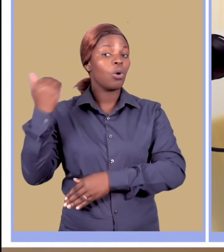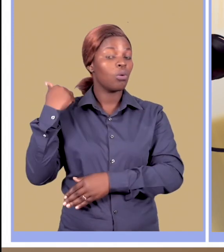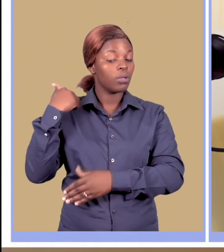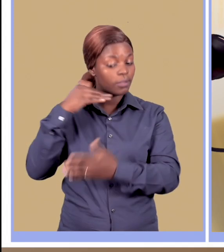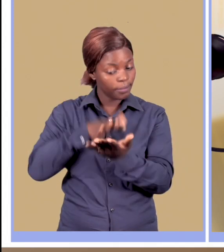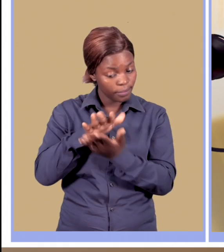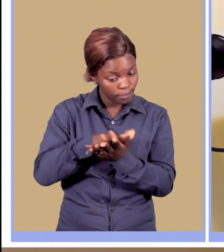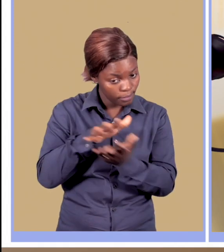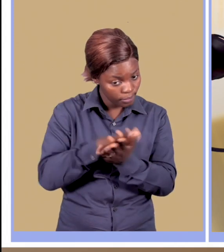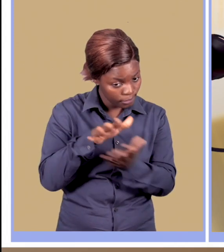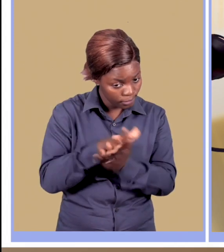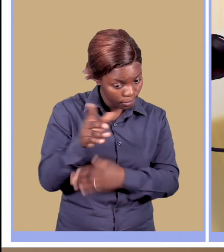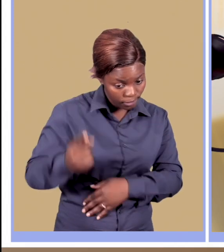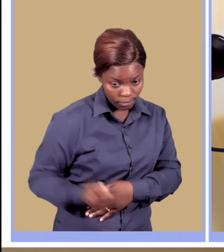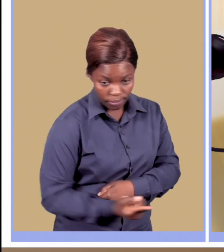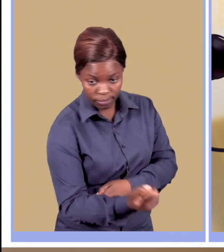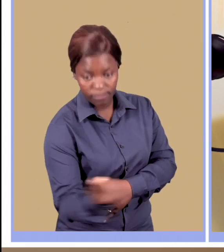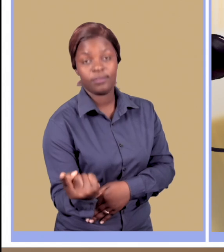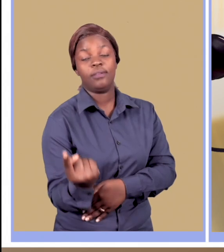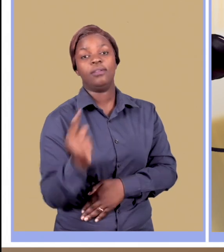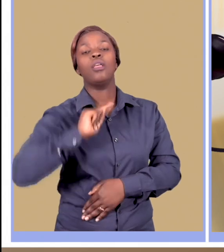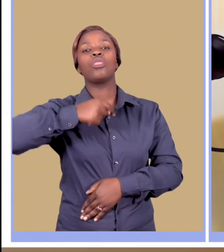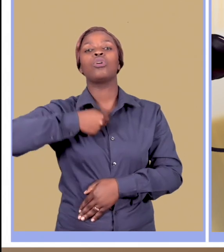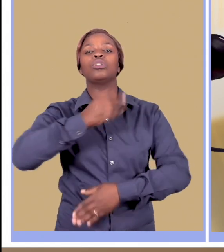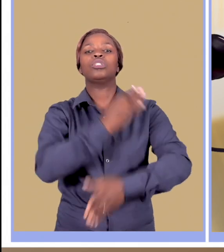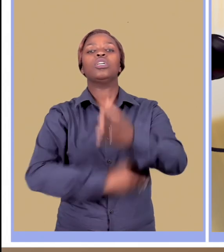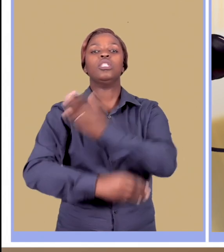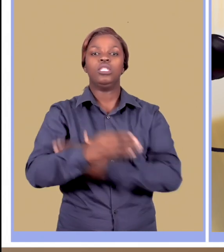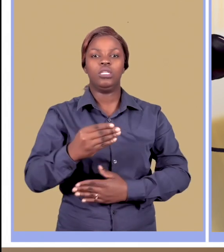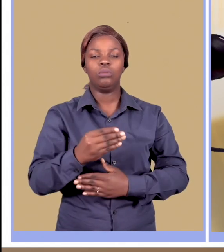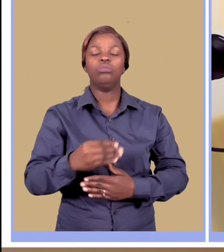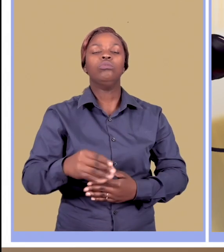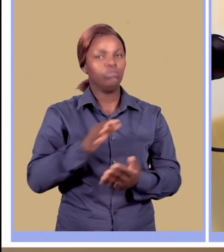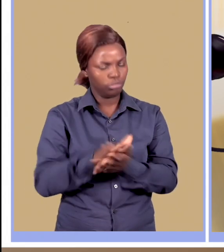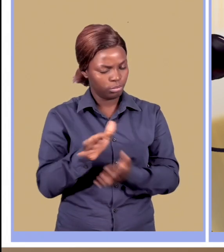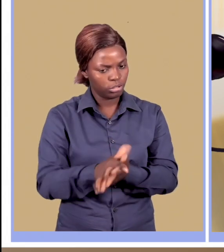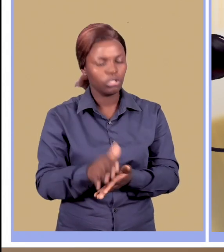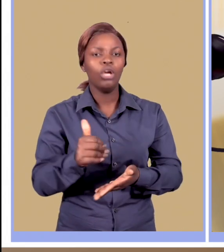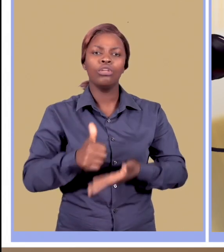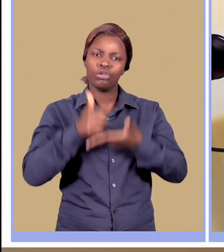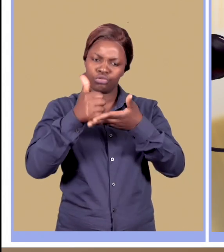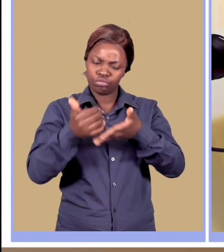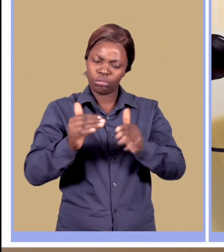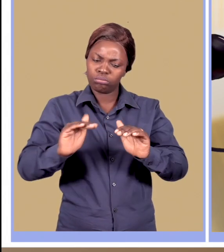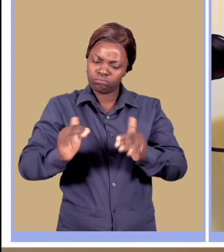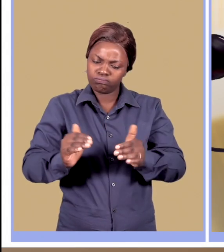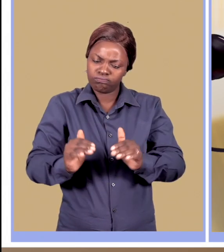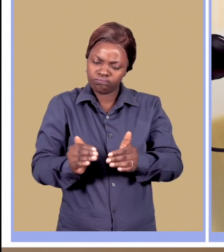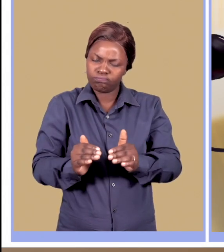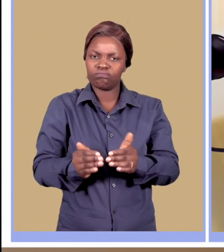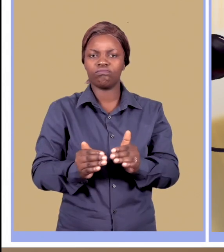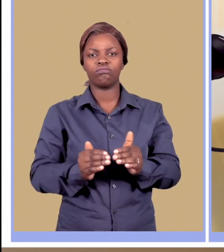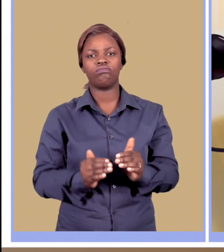ser dados, estão a ser partilhados pela direção da ADEMO em Nampula, que está a ajudar a colmatar e a reduzir